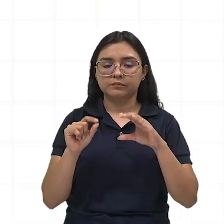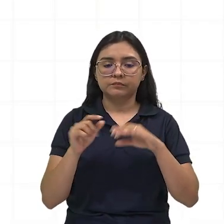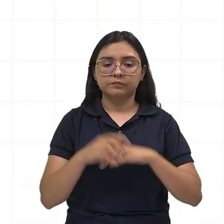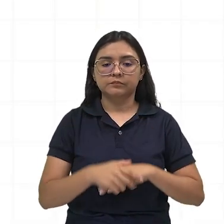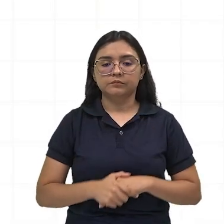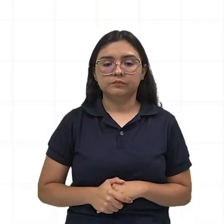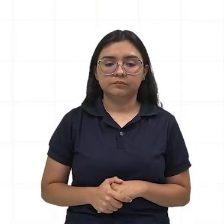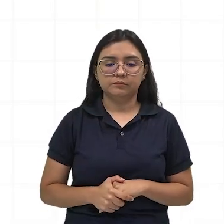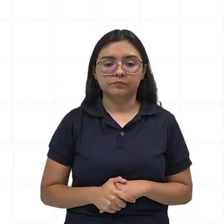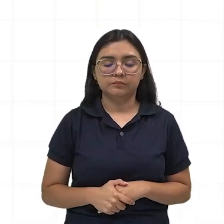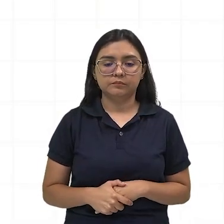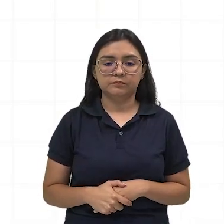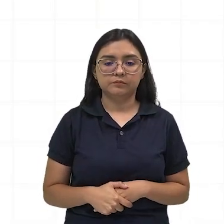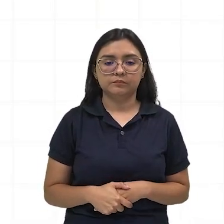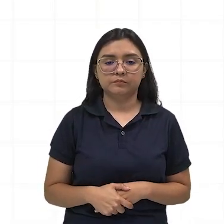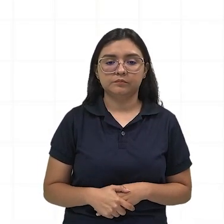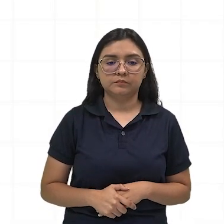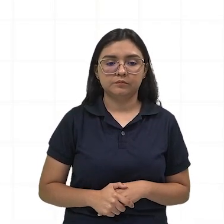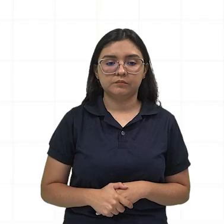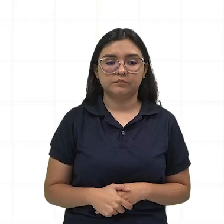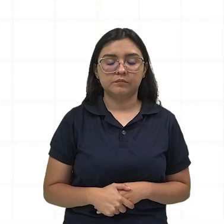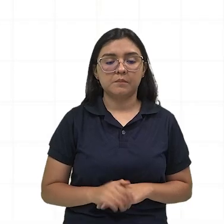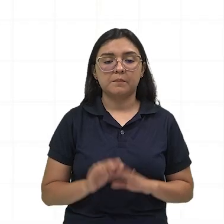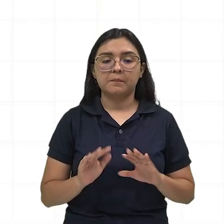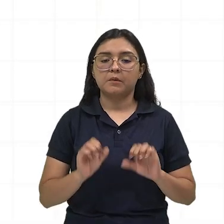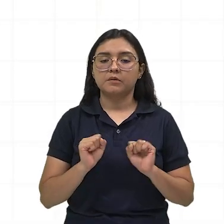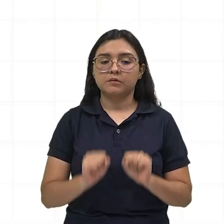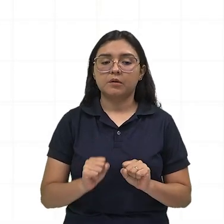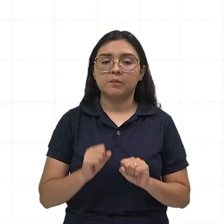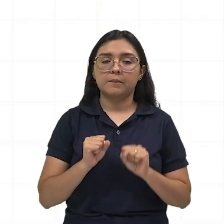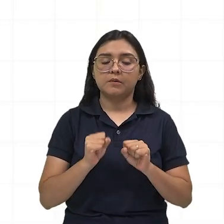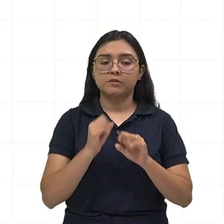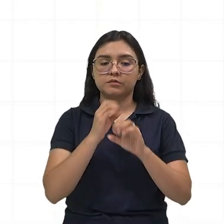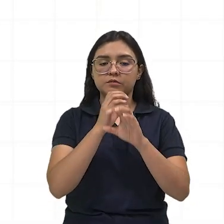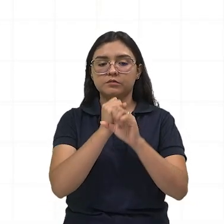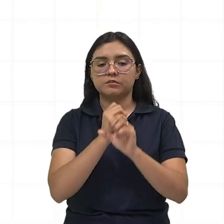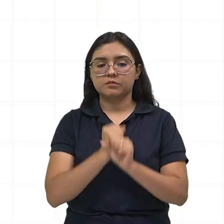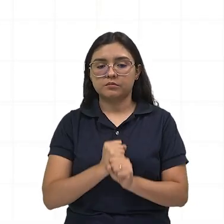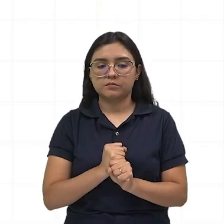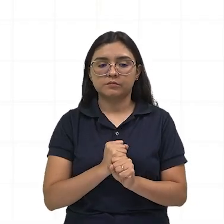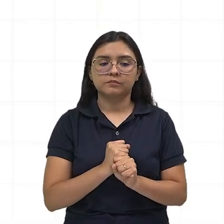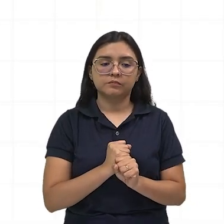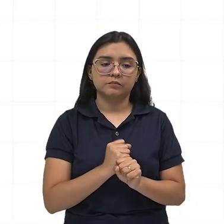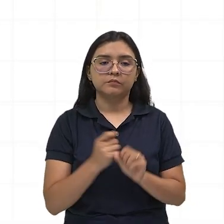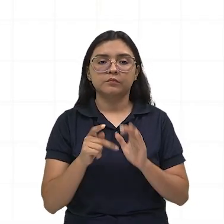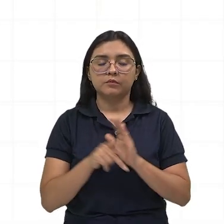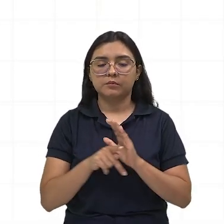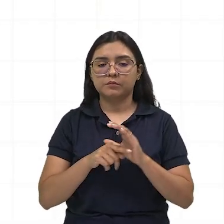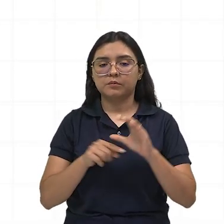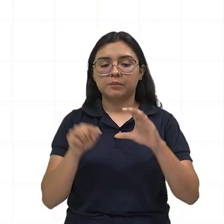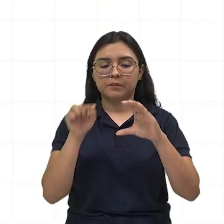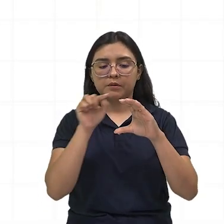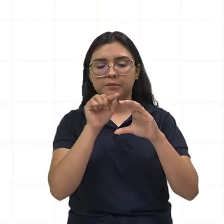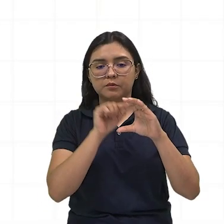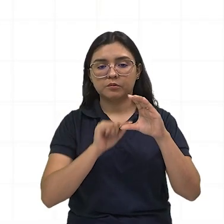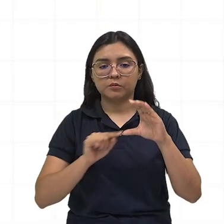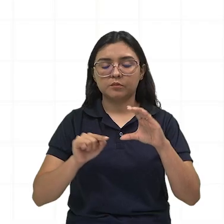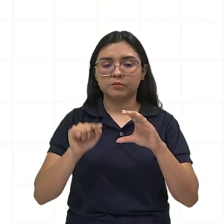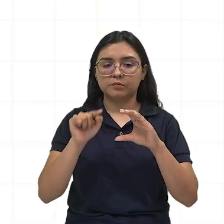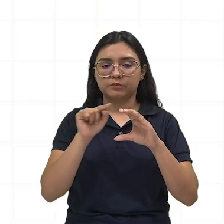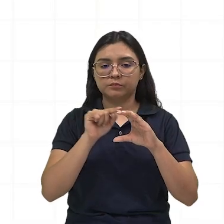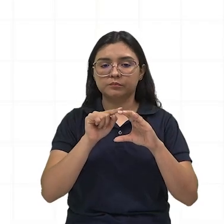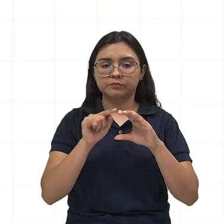circunferência, certo? Agora, você pode dizer, eu posso calcular o perímetro do círculo, porque o perímetro do círculo é